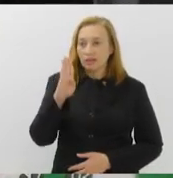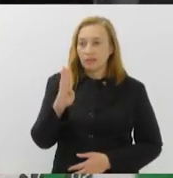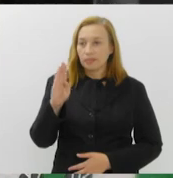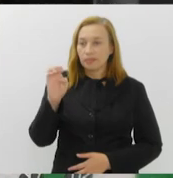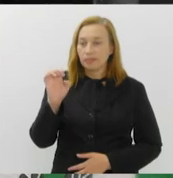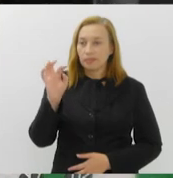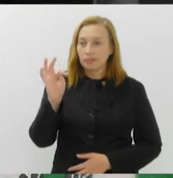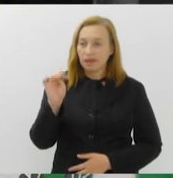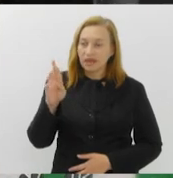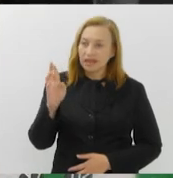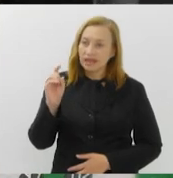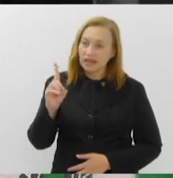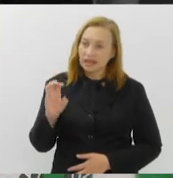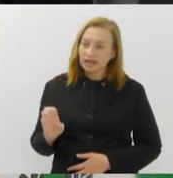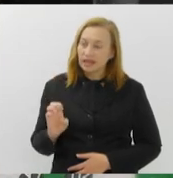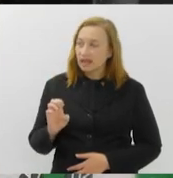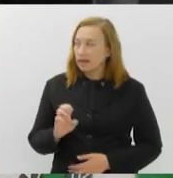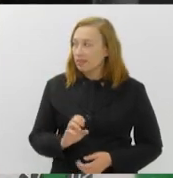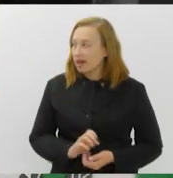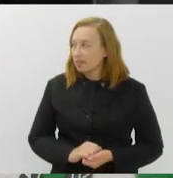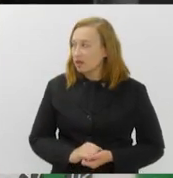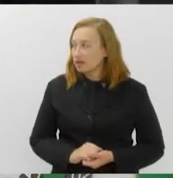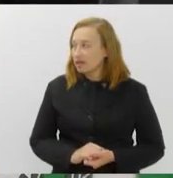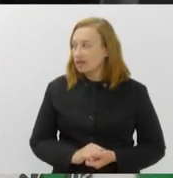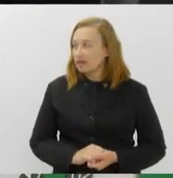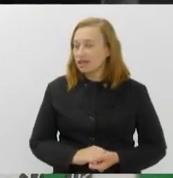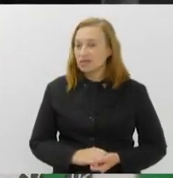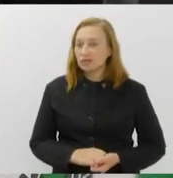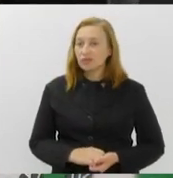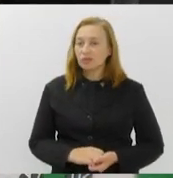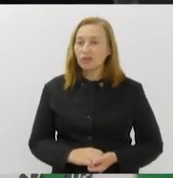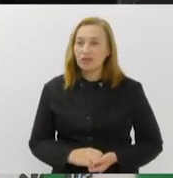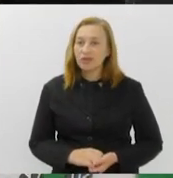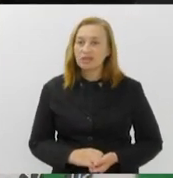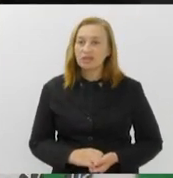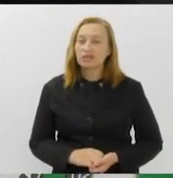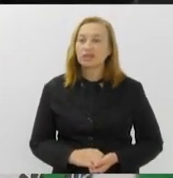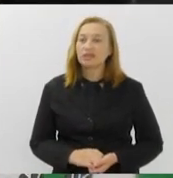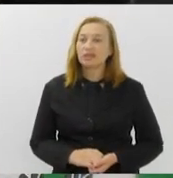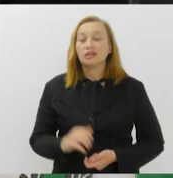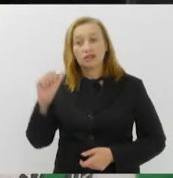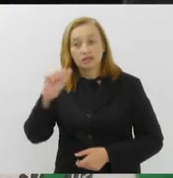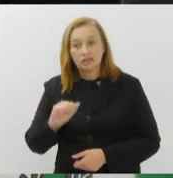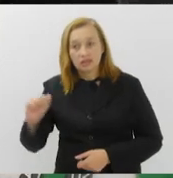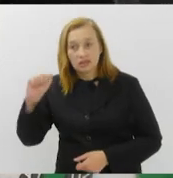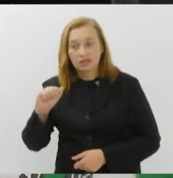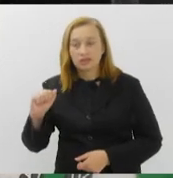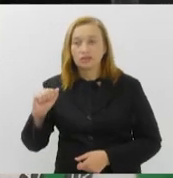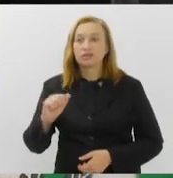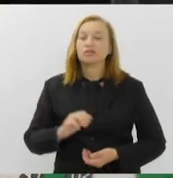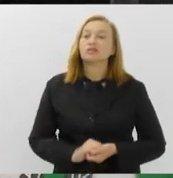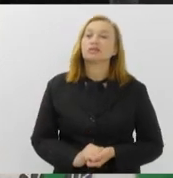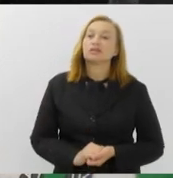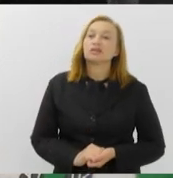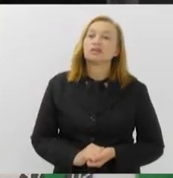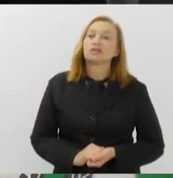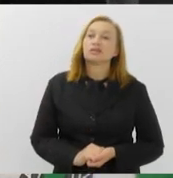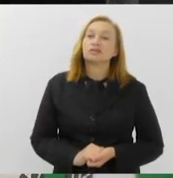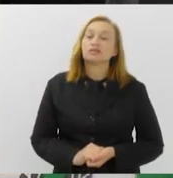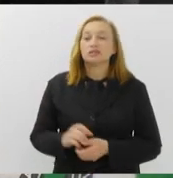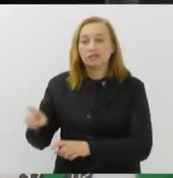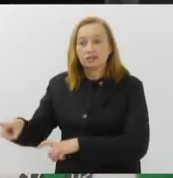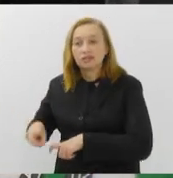Carioca de Agricultura Urbana e da AFA, que é a Associação de Agricultores da Feira Agroecológica de Campo